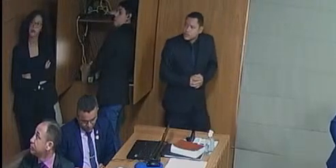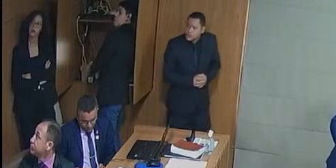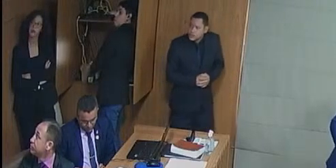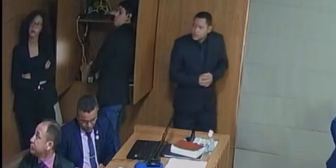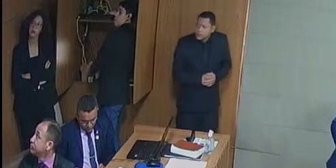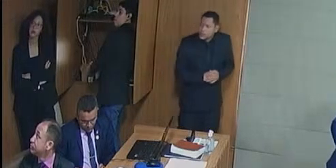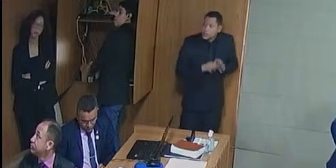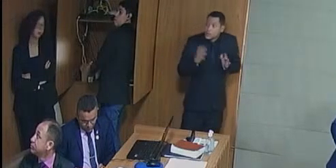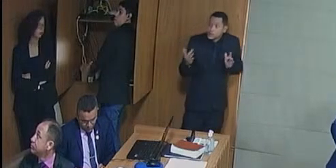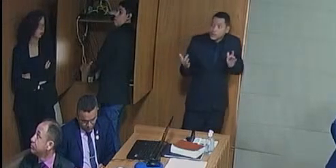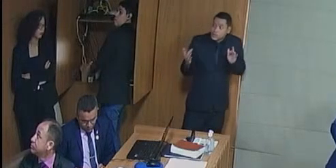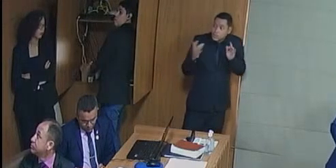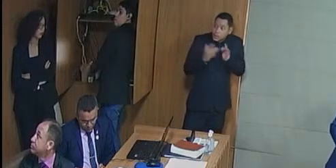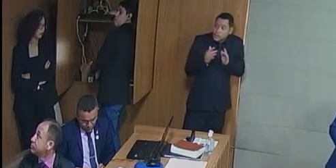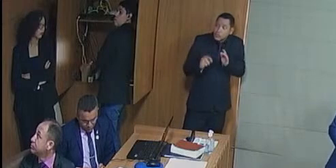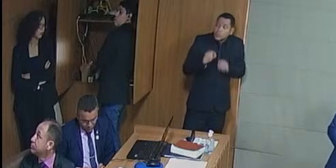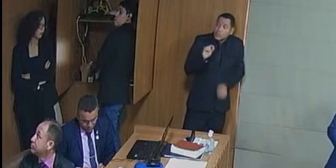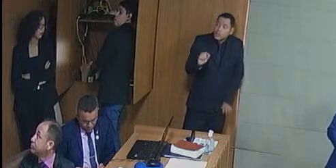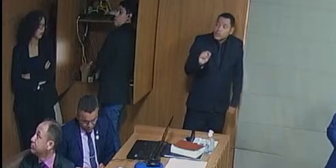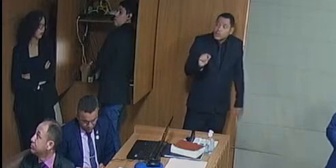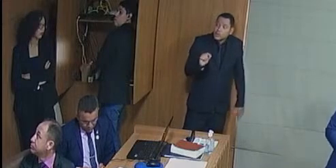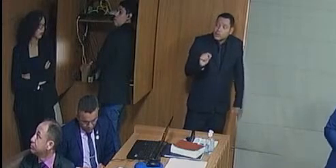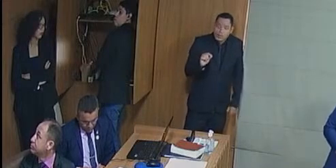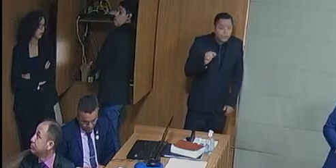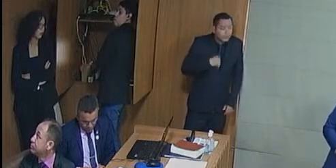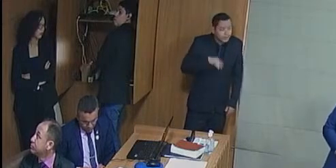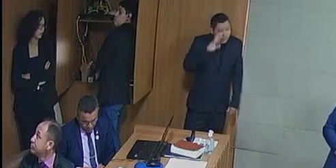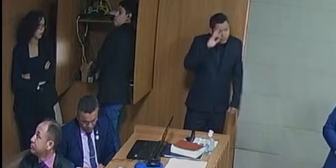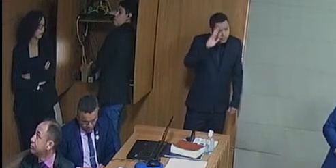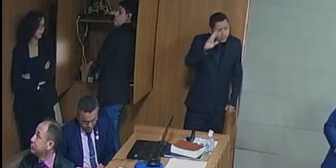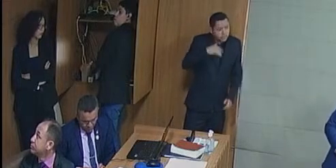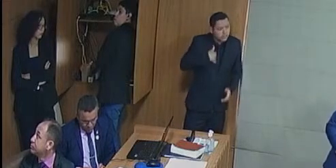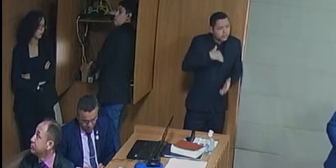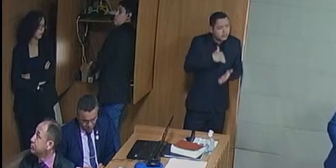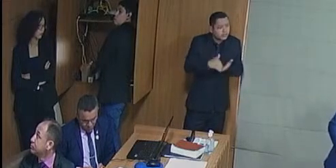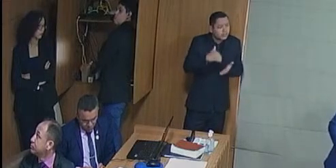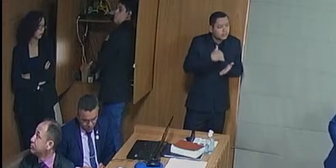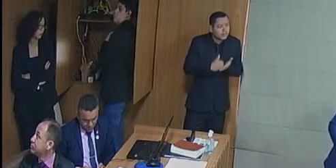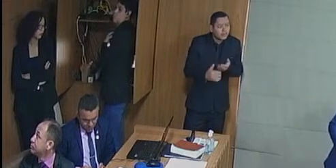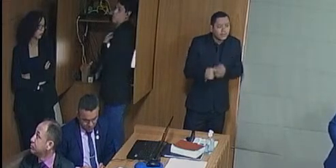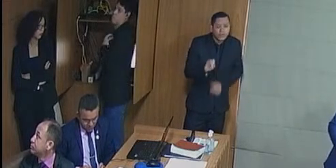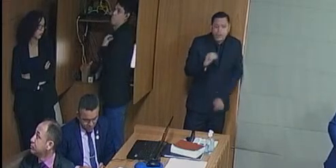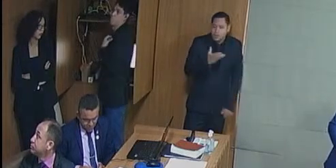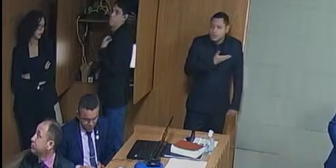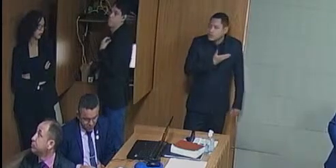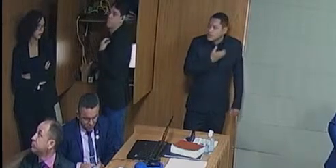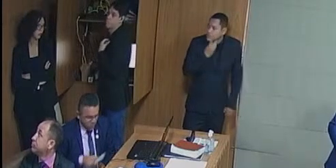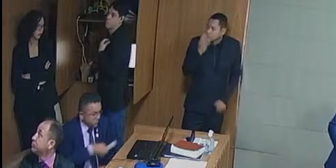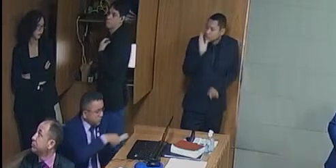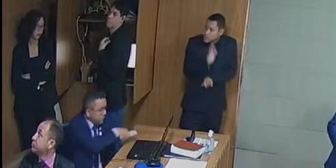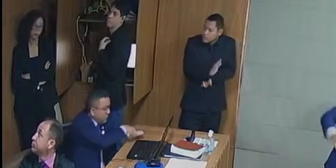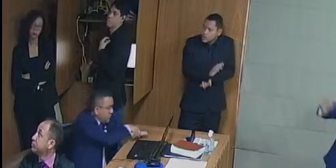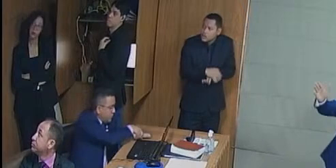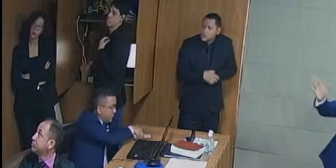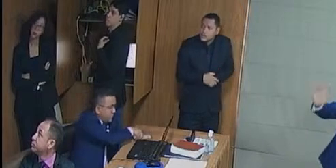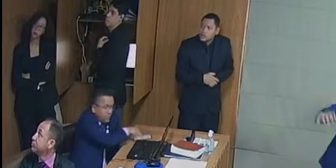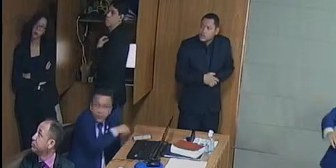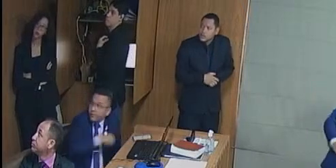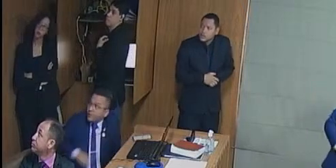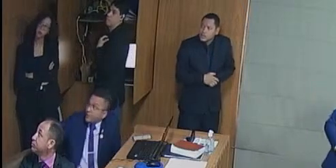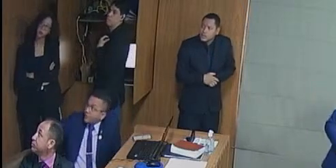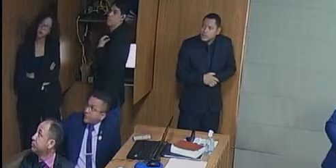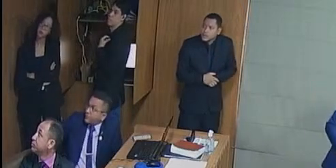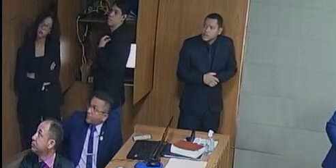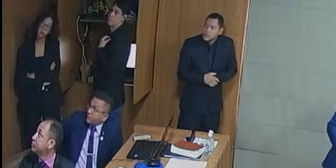Esse já é o contato com a minha chefa de gabinete Oi amigo boa tarde Maia e Oi boa